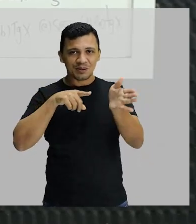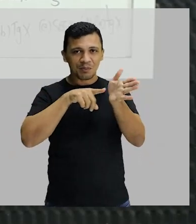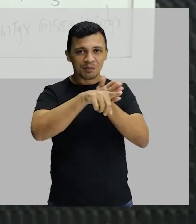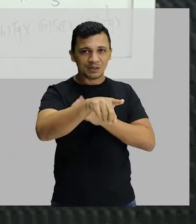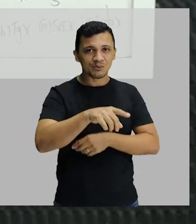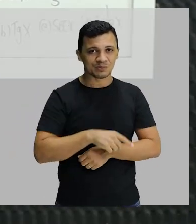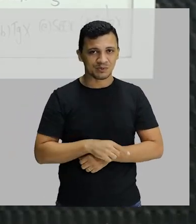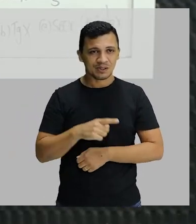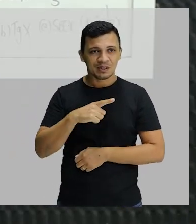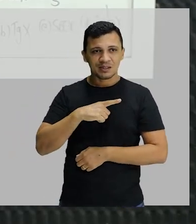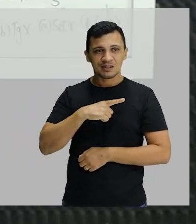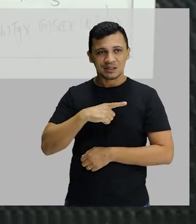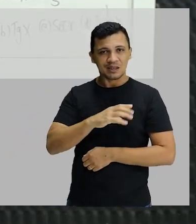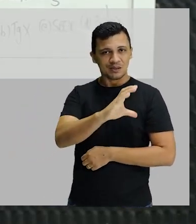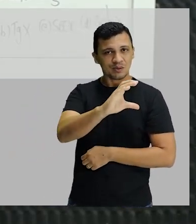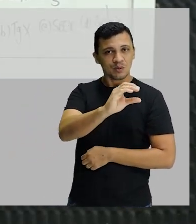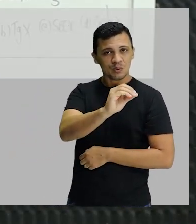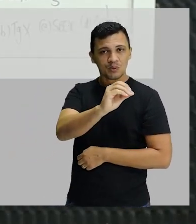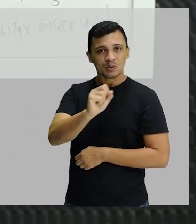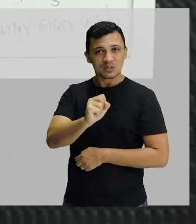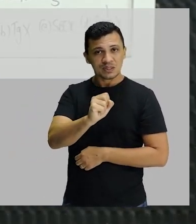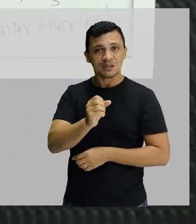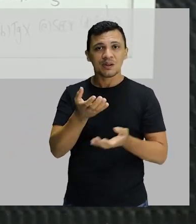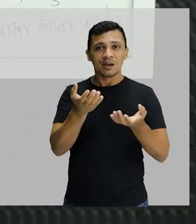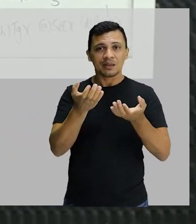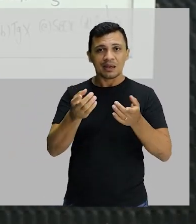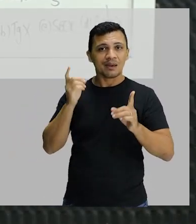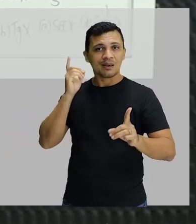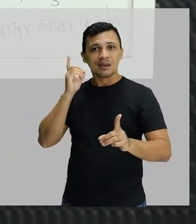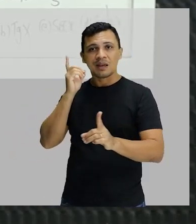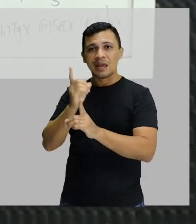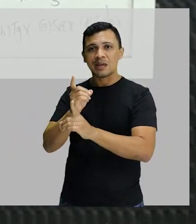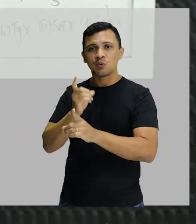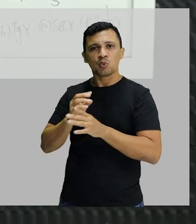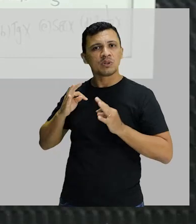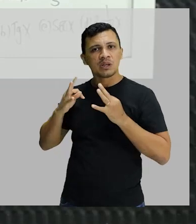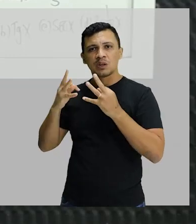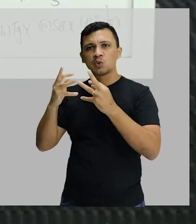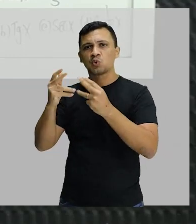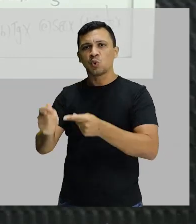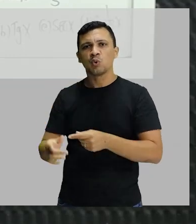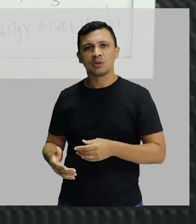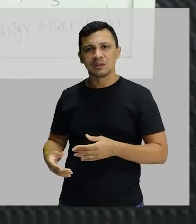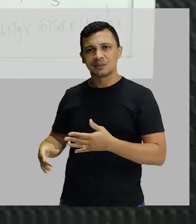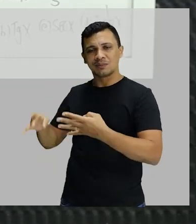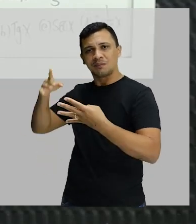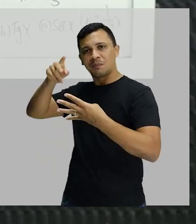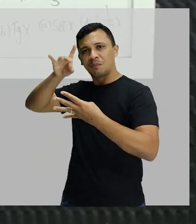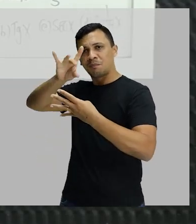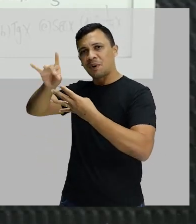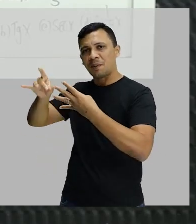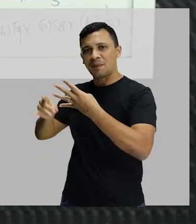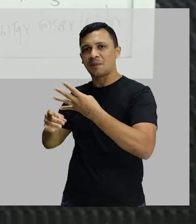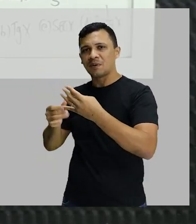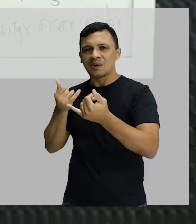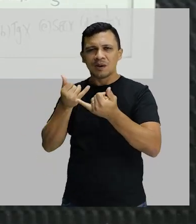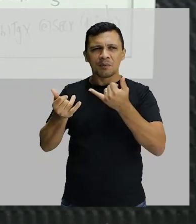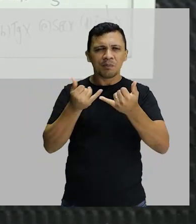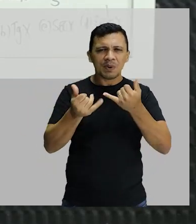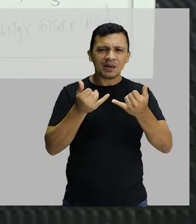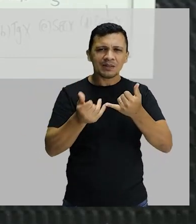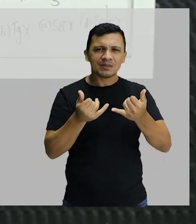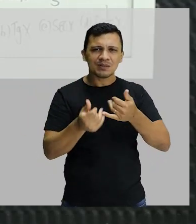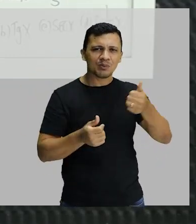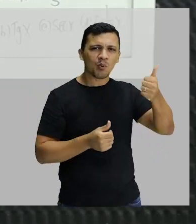o cosseno e quero que você encontre todas as outras relações. Bem parecida com essa aqui ó, que nós fizemos. A única diferença é